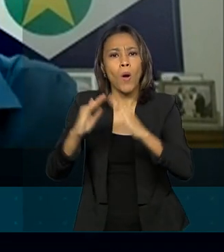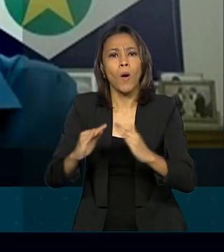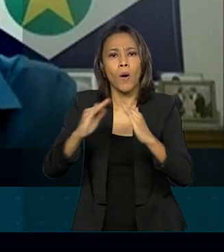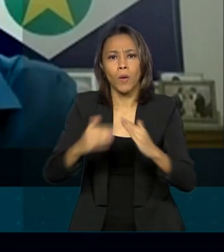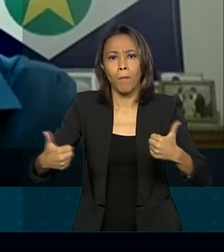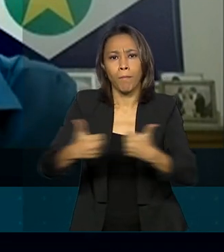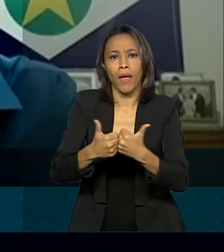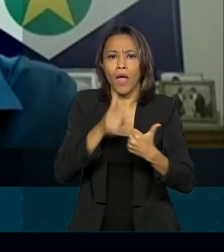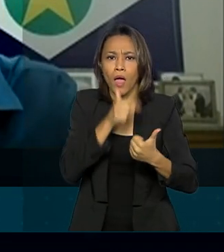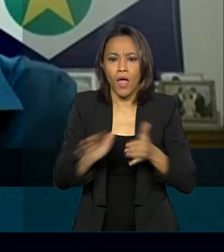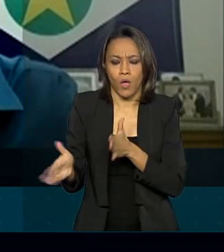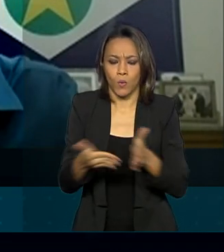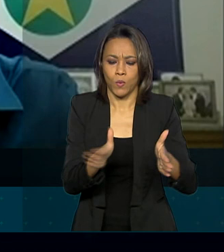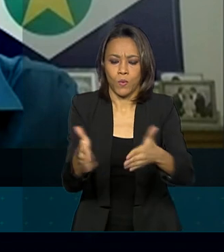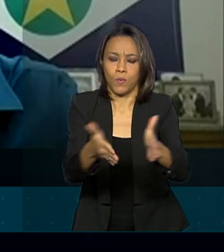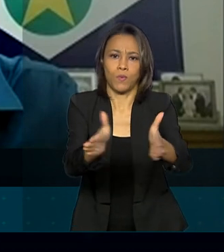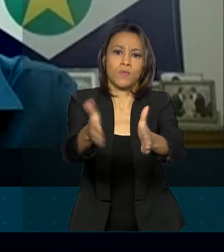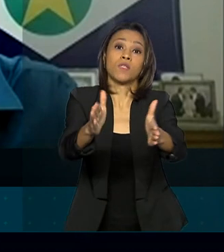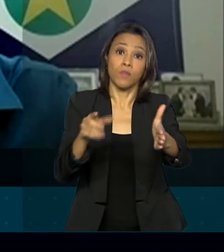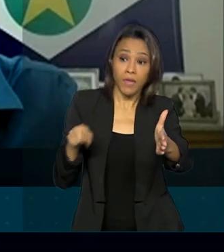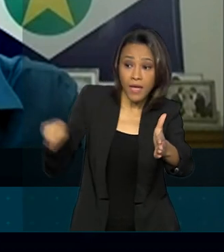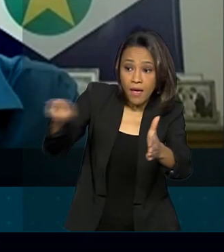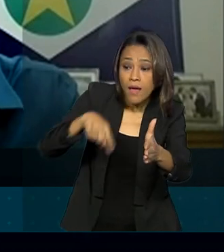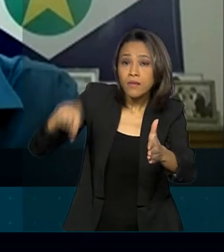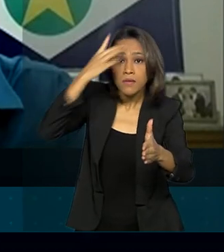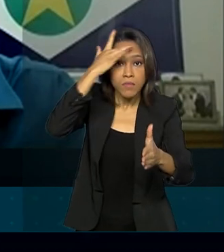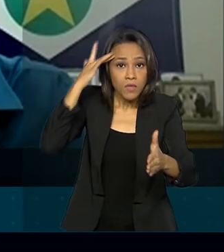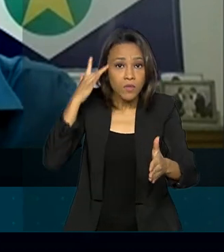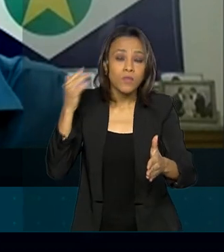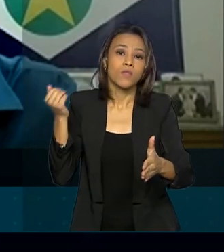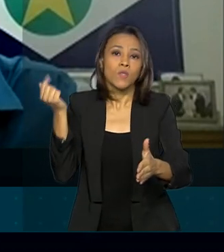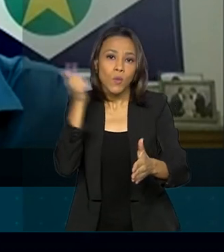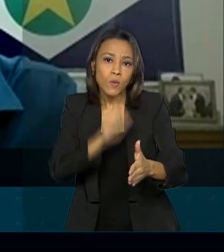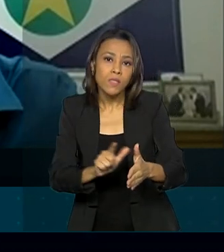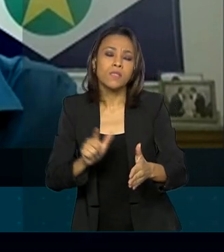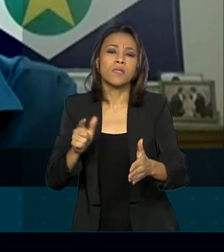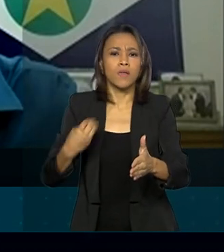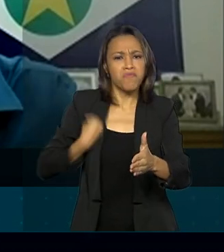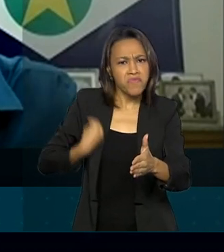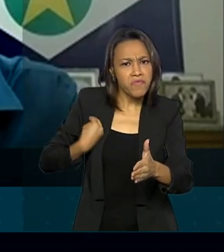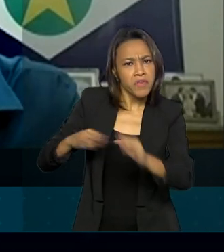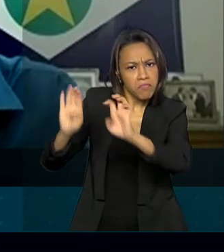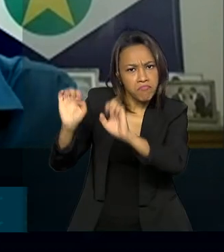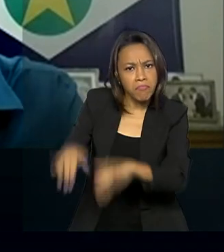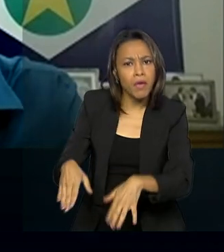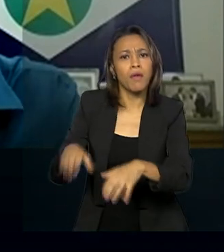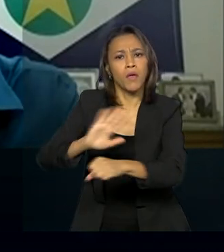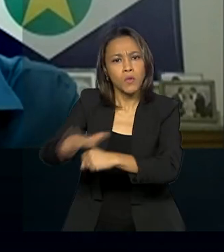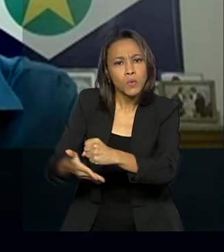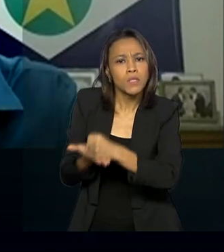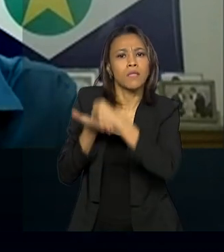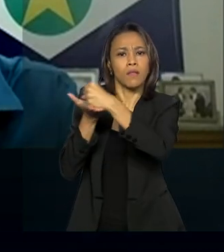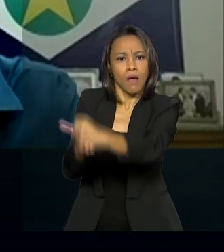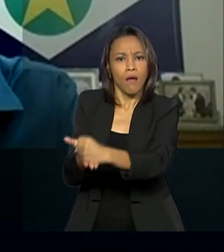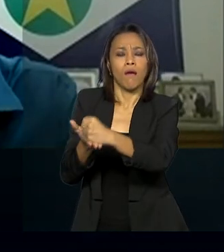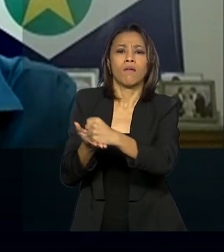pessoas que irão nos perímetros das bacias hidrográficas possam conviver né de forma sustentável com o Rio e com seus